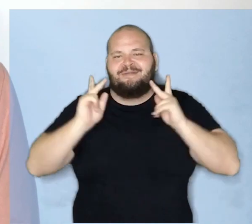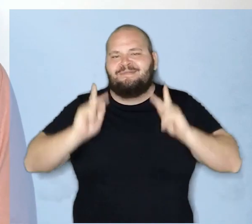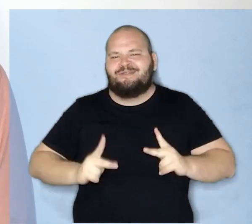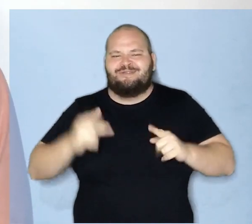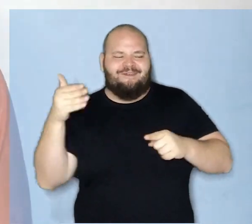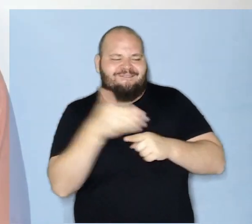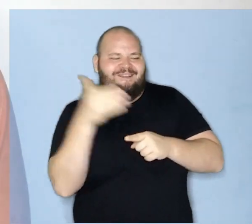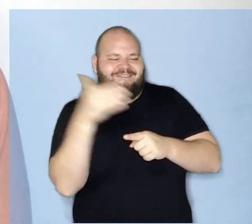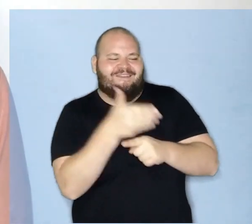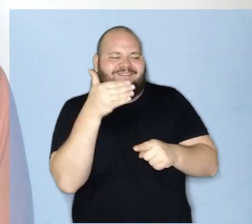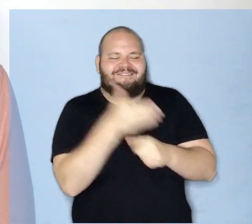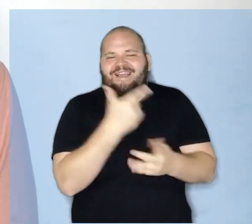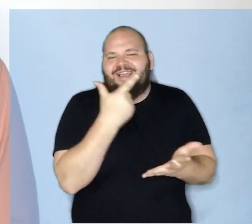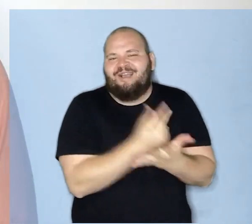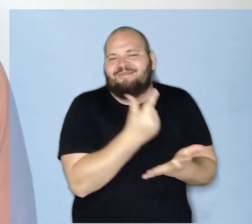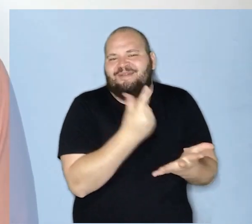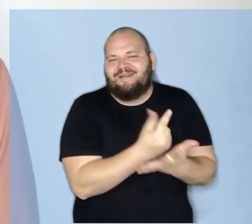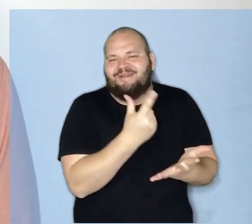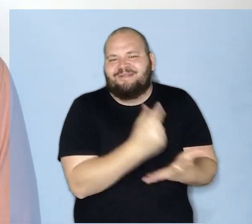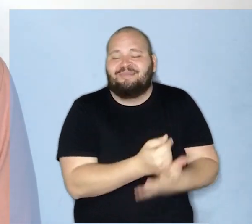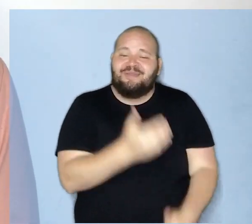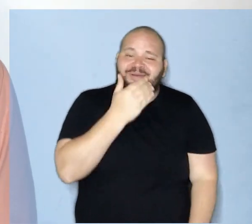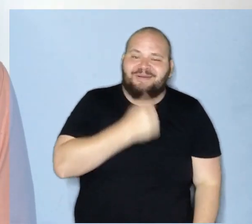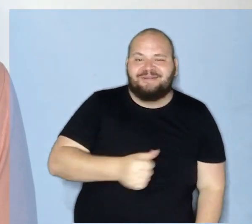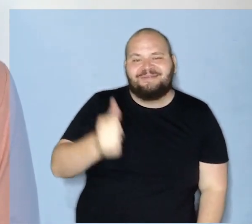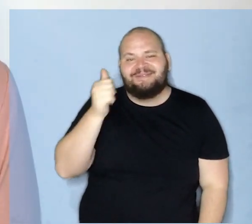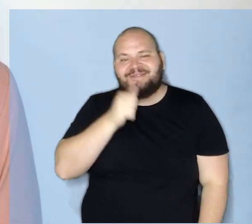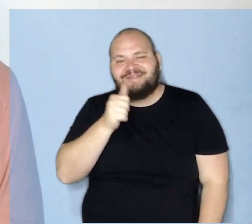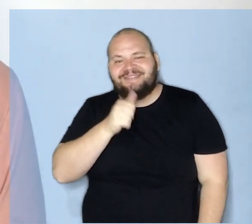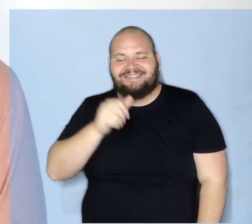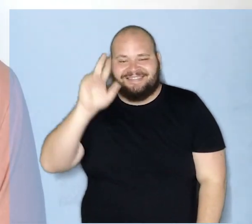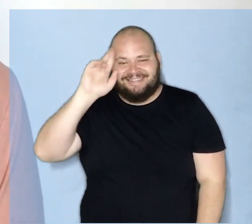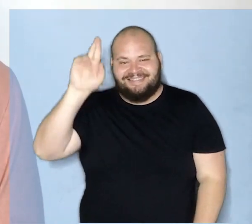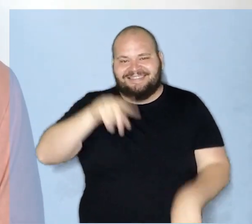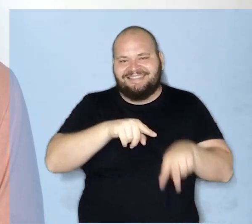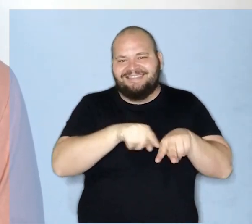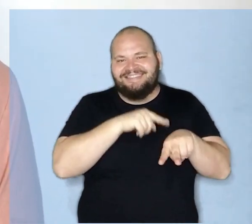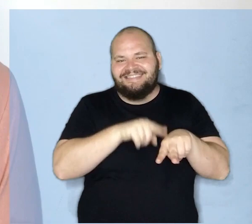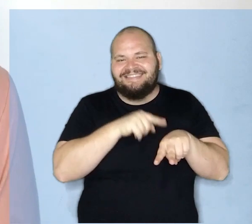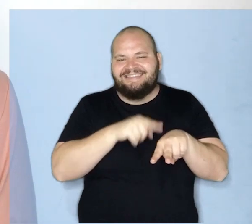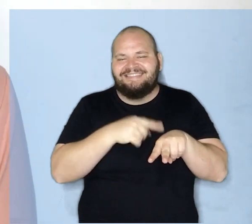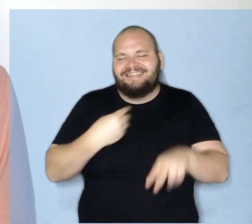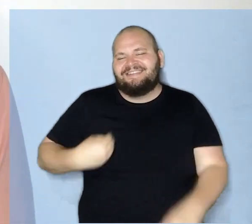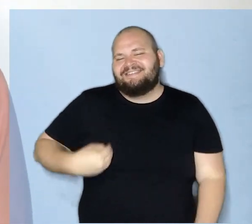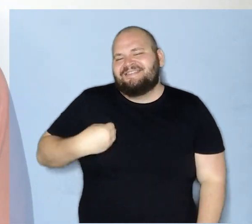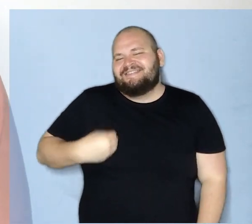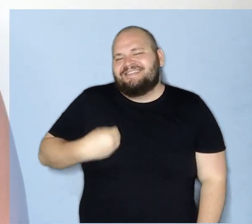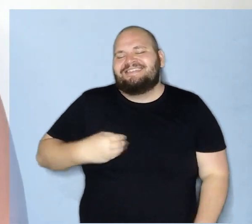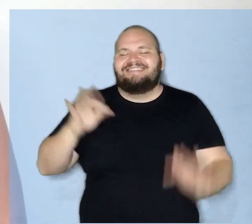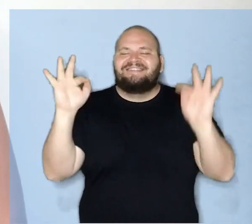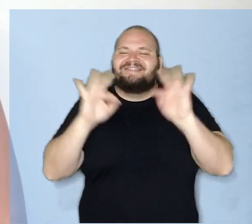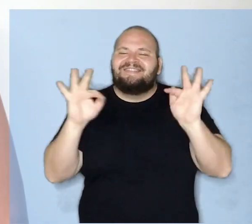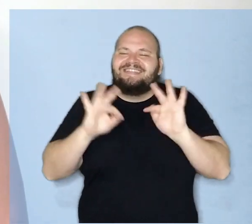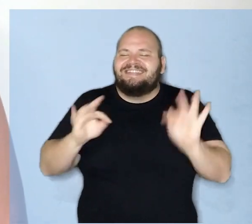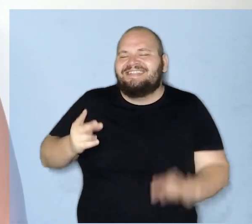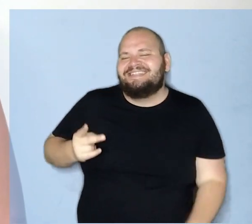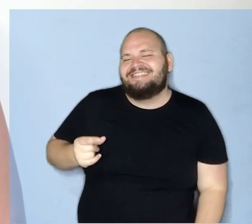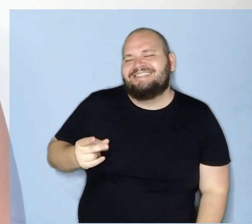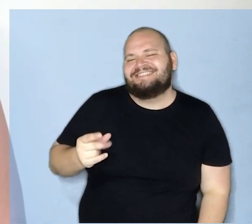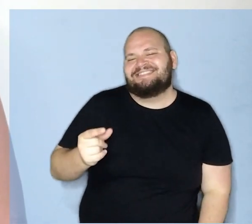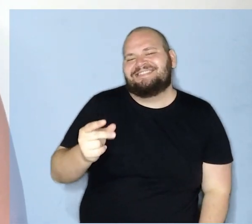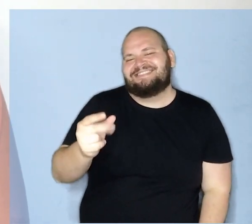fregueses e ele e a mulher viveram uma vida confortável até o final dos seus dias.